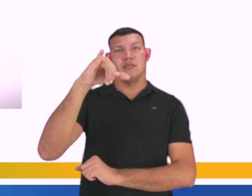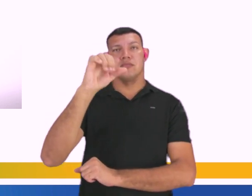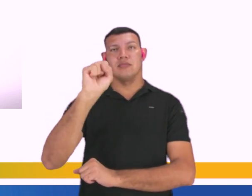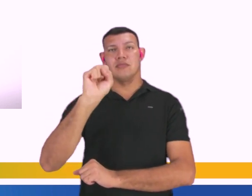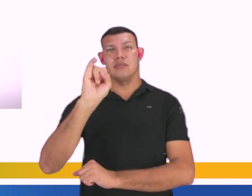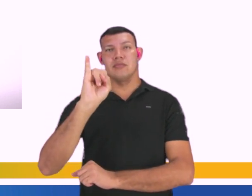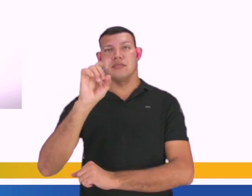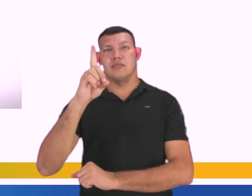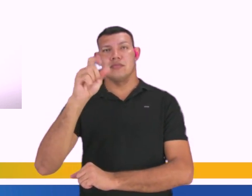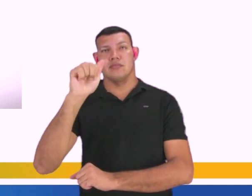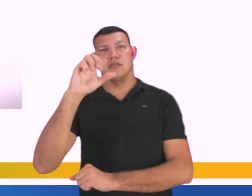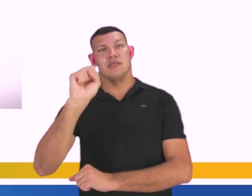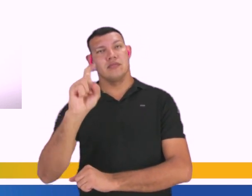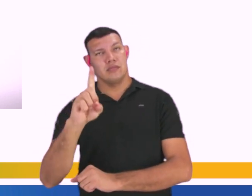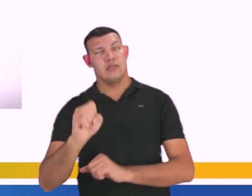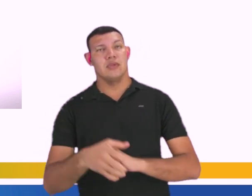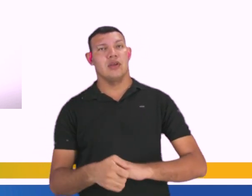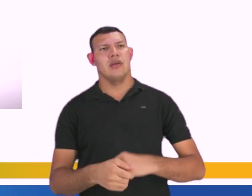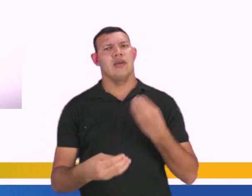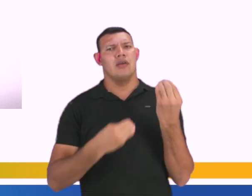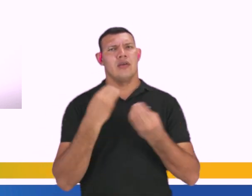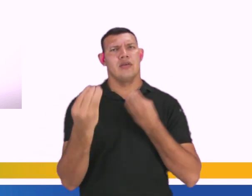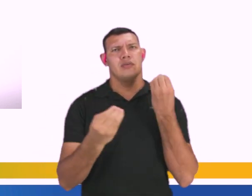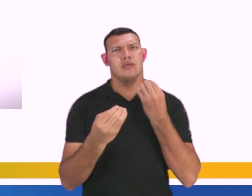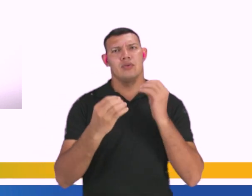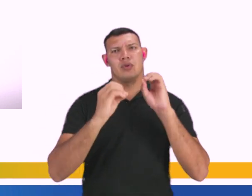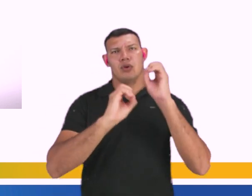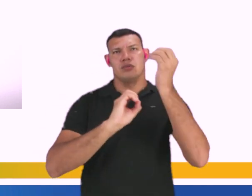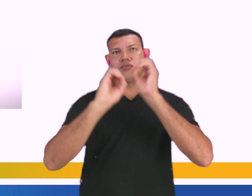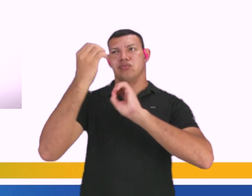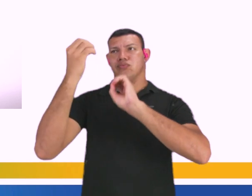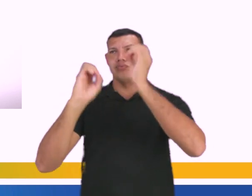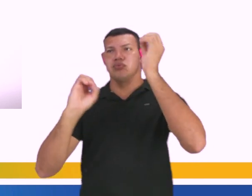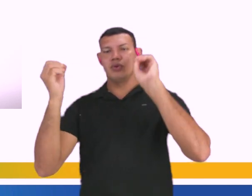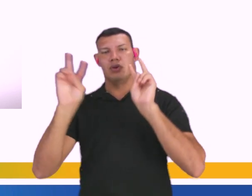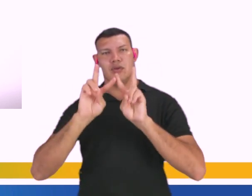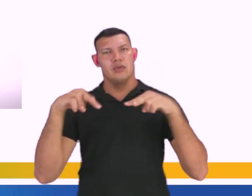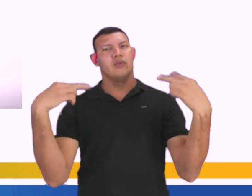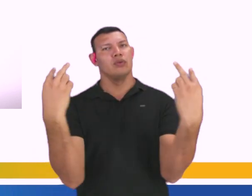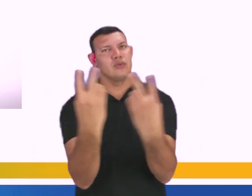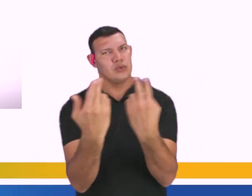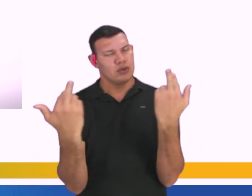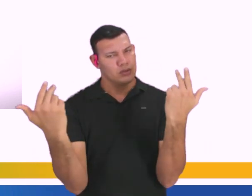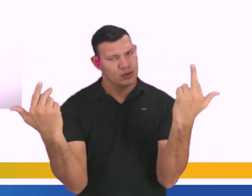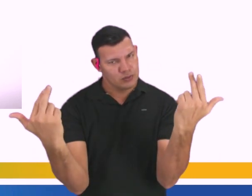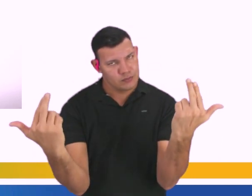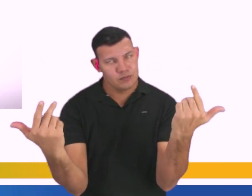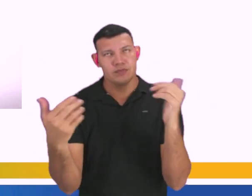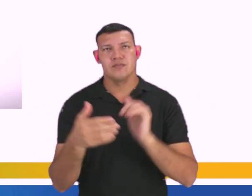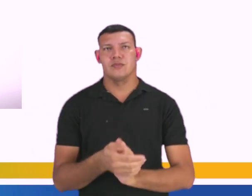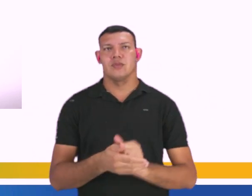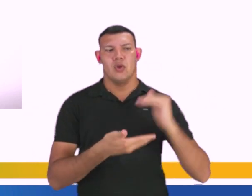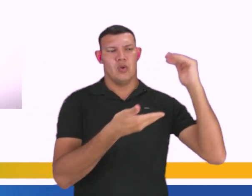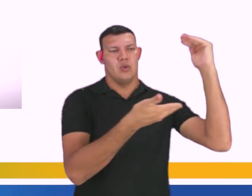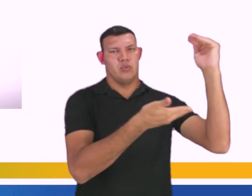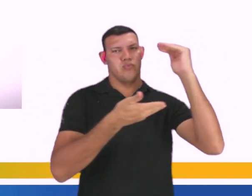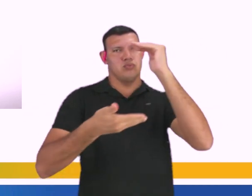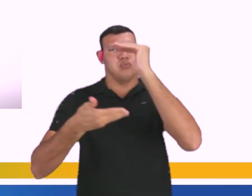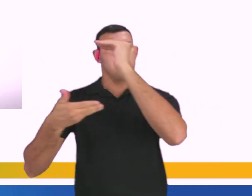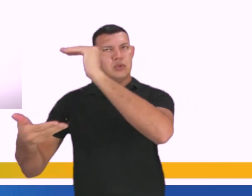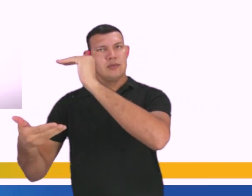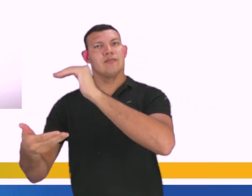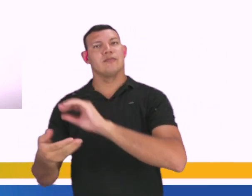pode variar é a distribuição da massa. Ou seja, o volume é o mesmo, as dimensões não mudaram, mas